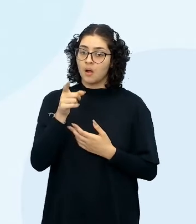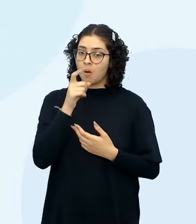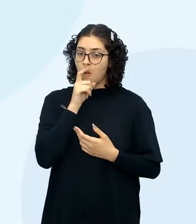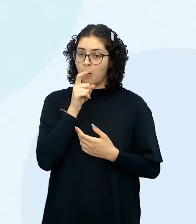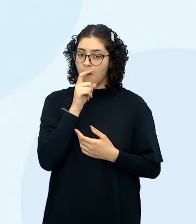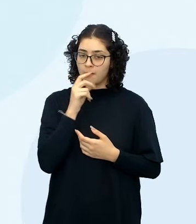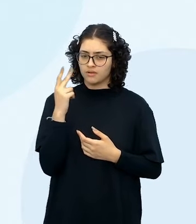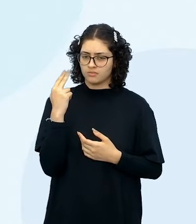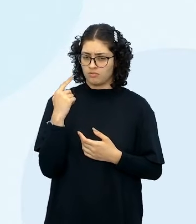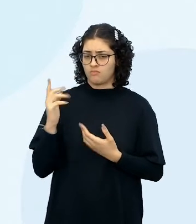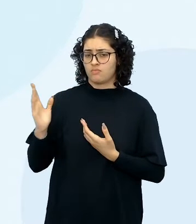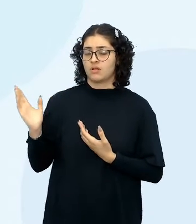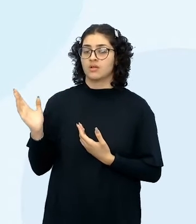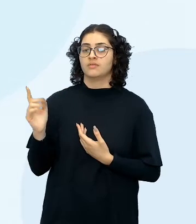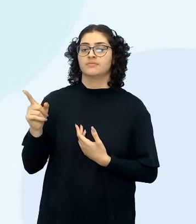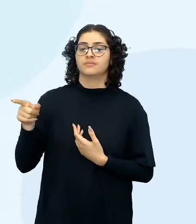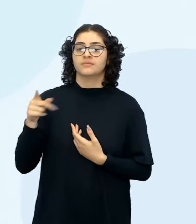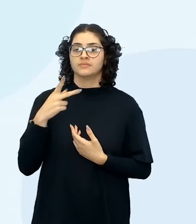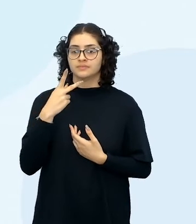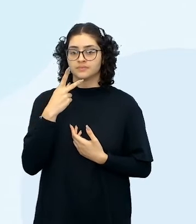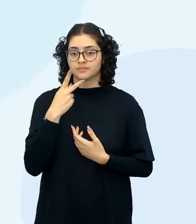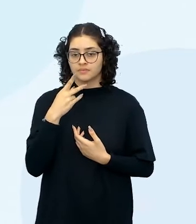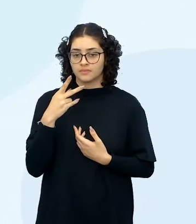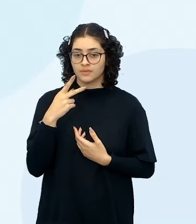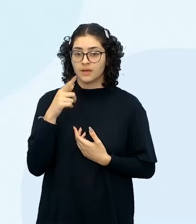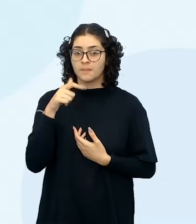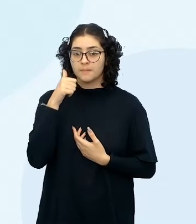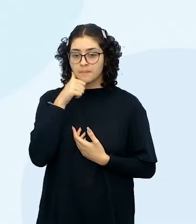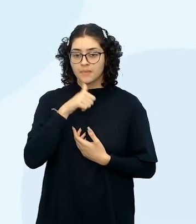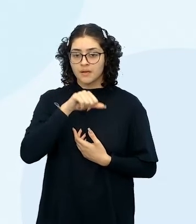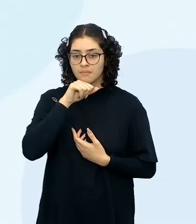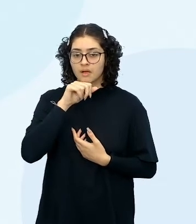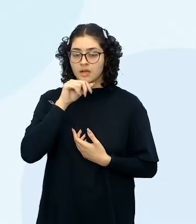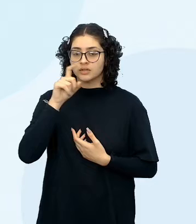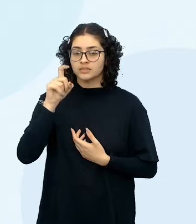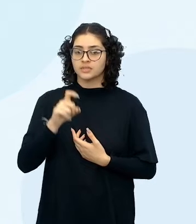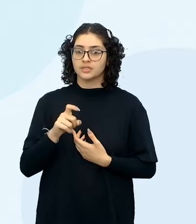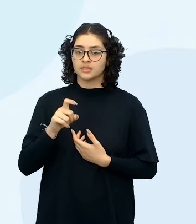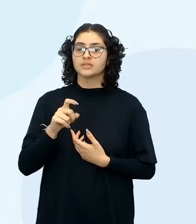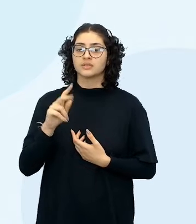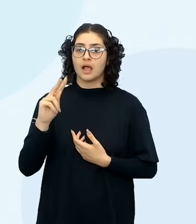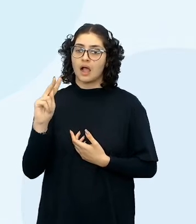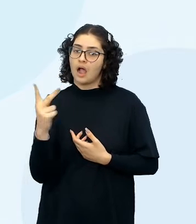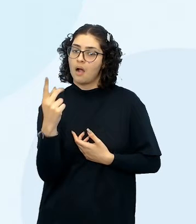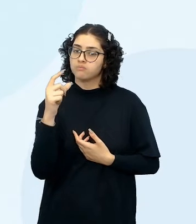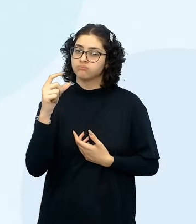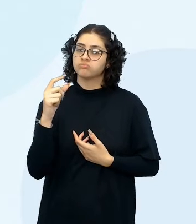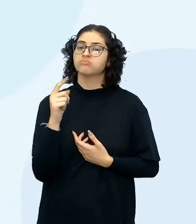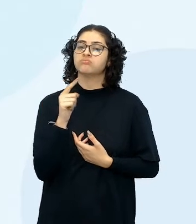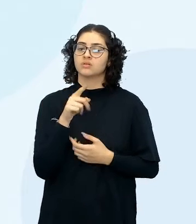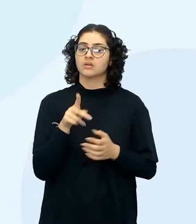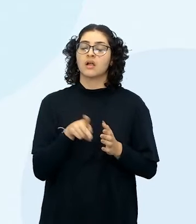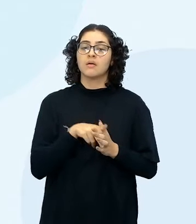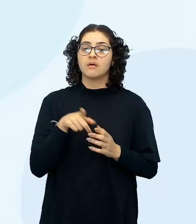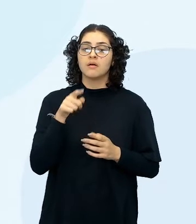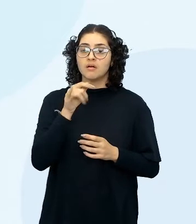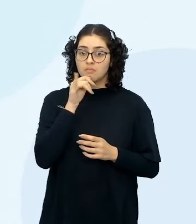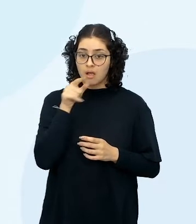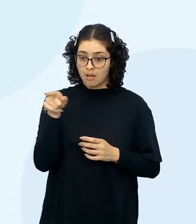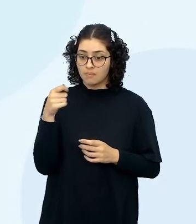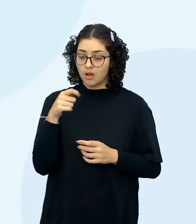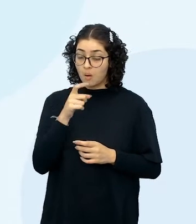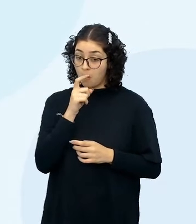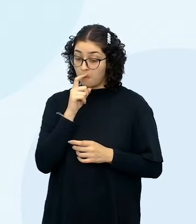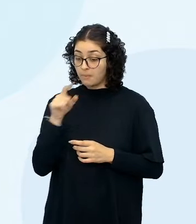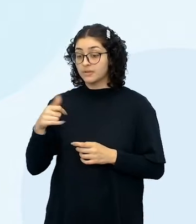normal, ele recebeu o XHzão da sua mãe. Para ser homem, ele tem que ser, né, tem que ter o